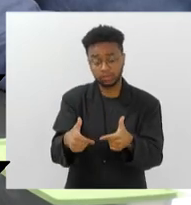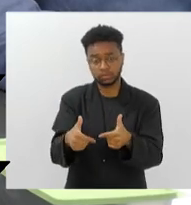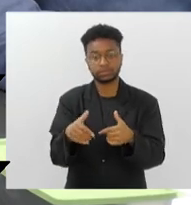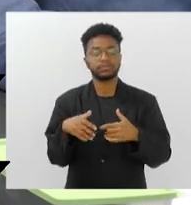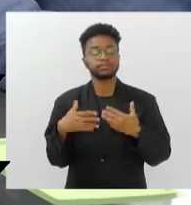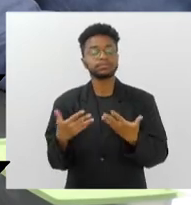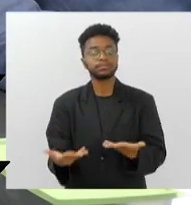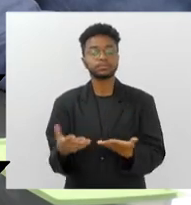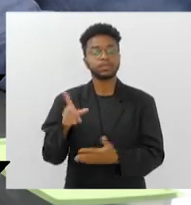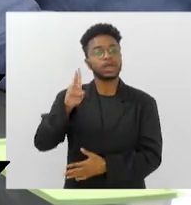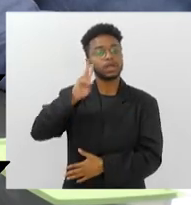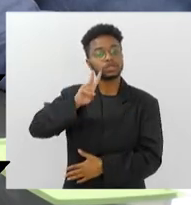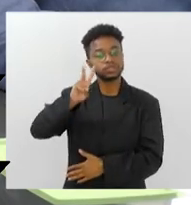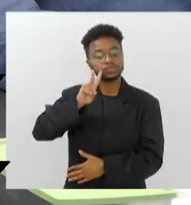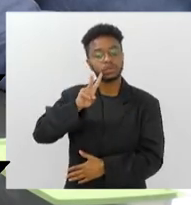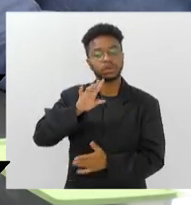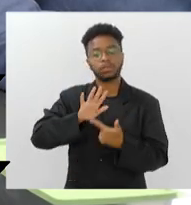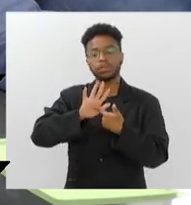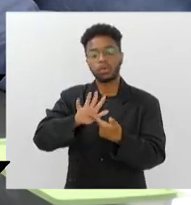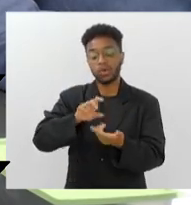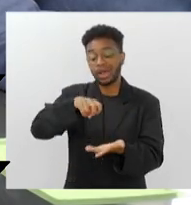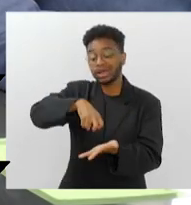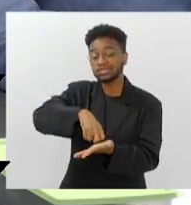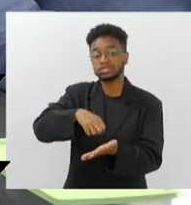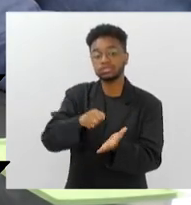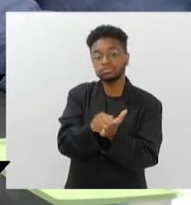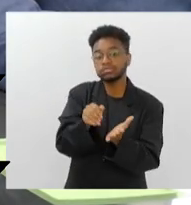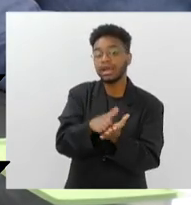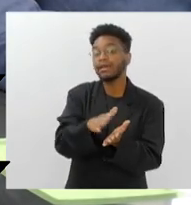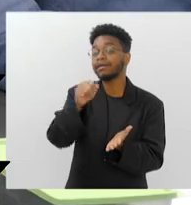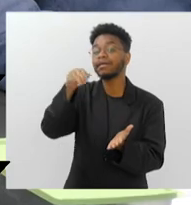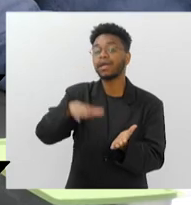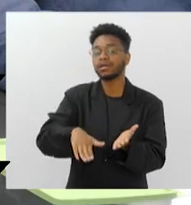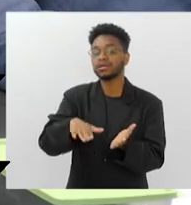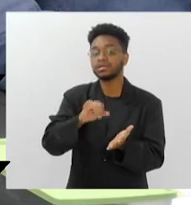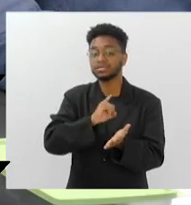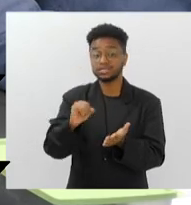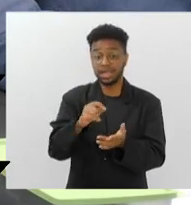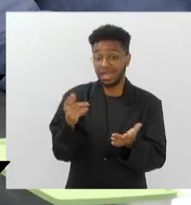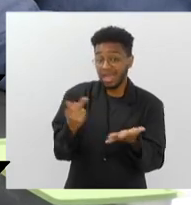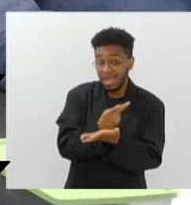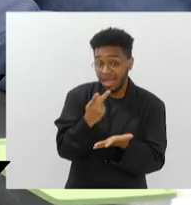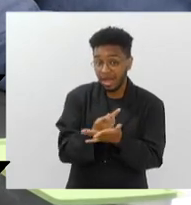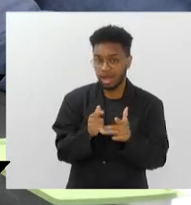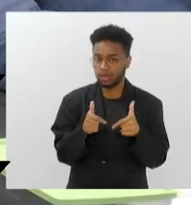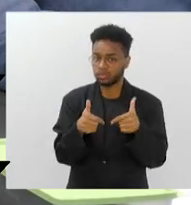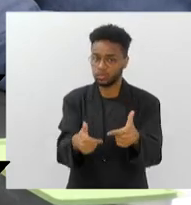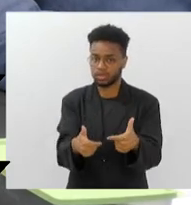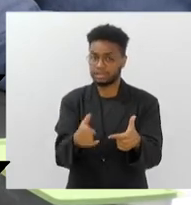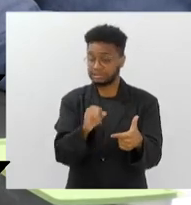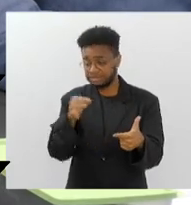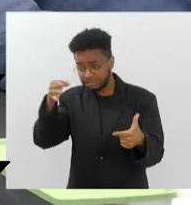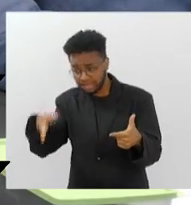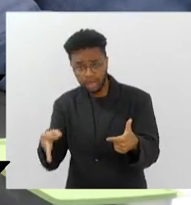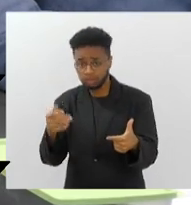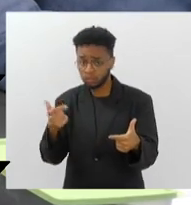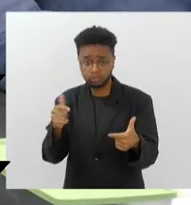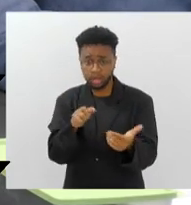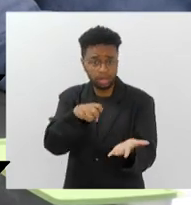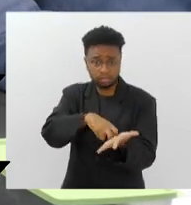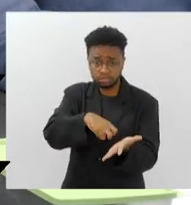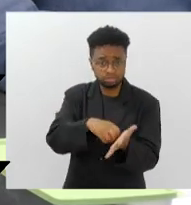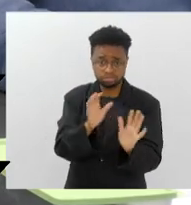história a punição é para as irregulares ou seja aquelas que fazem internação